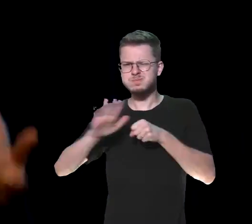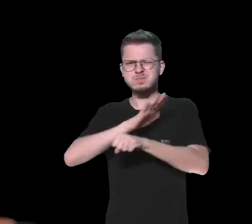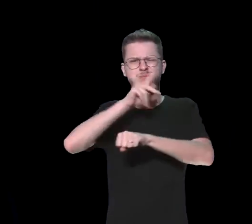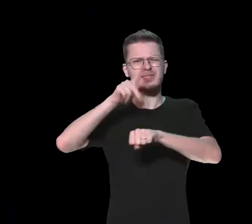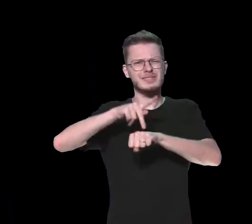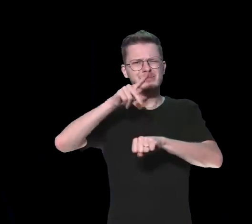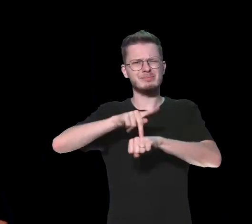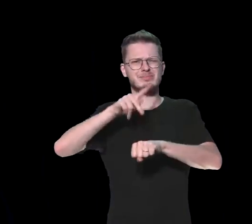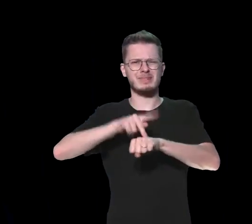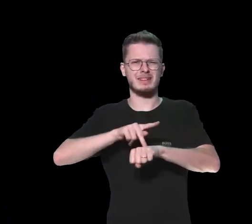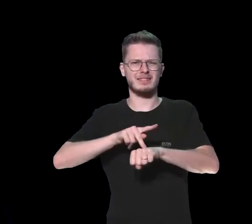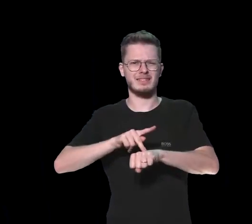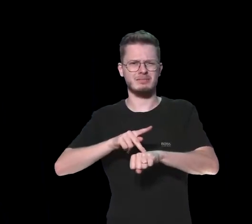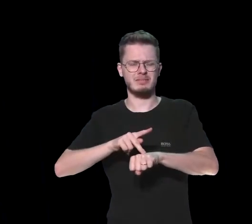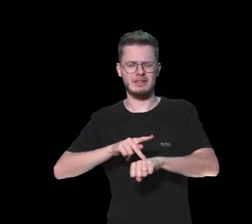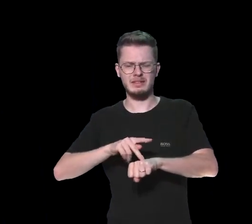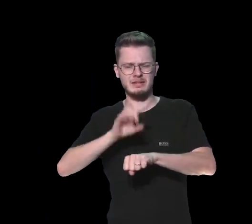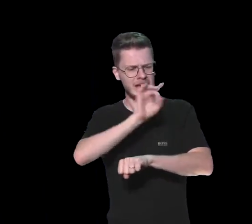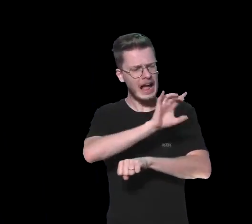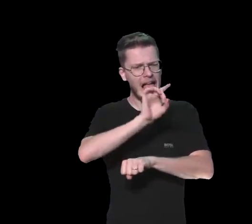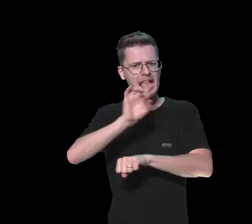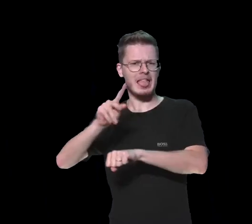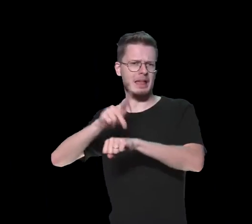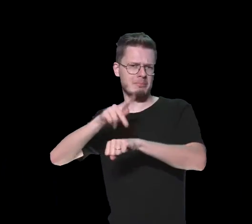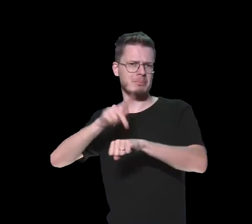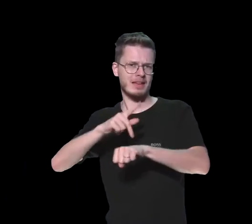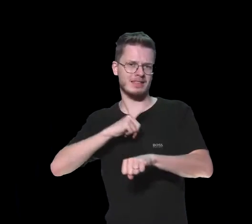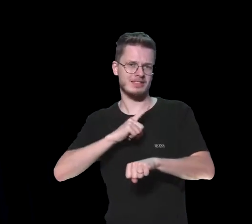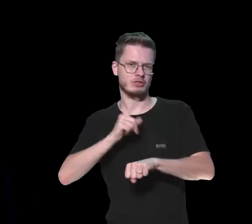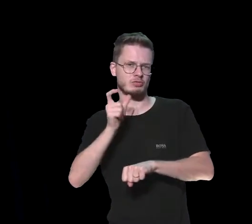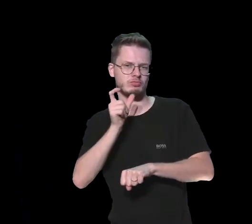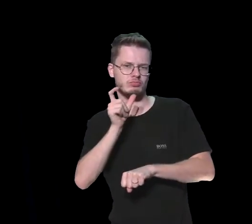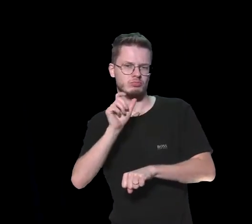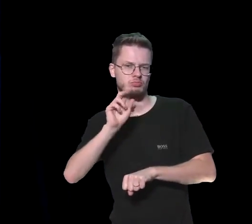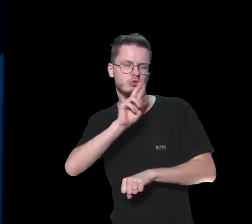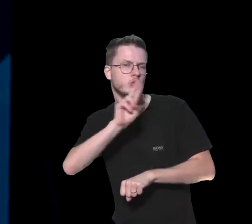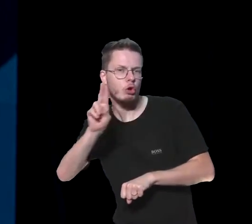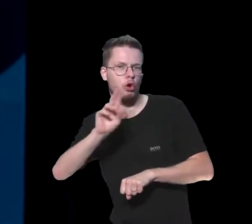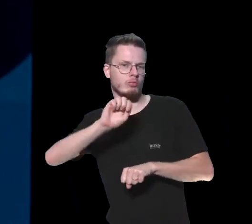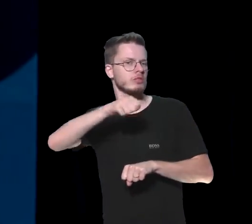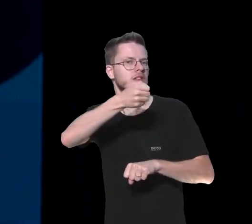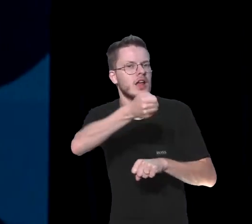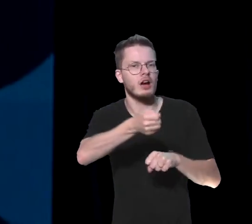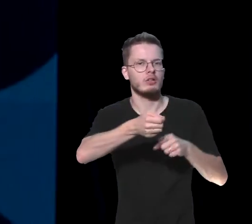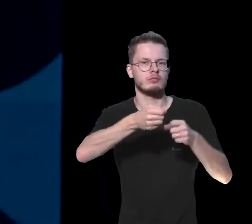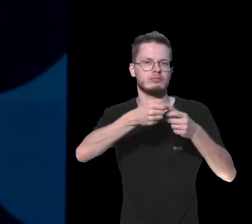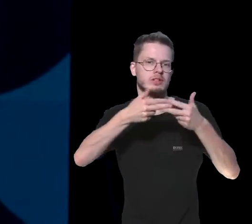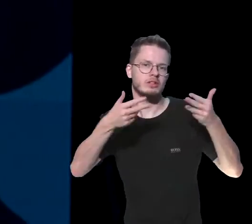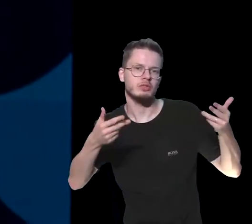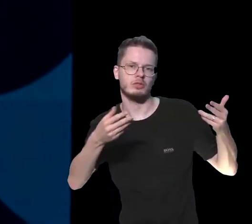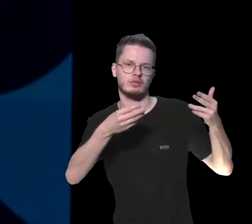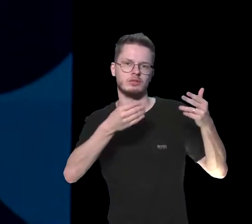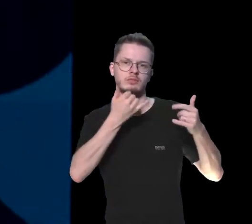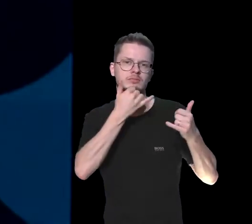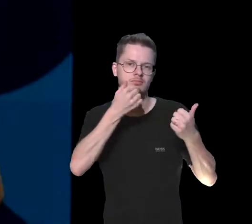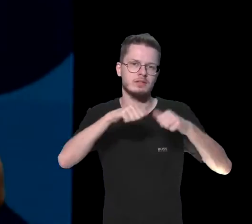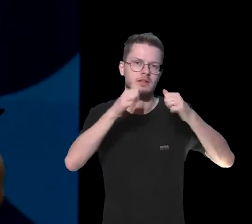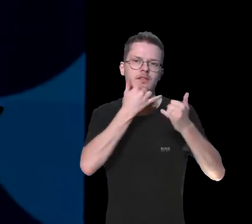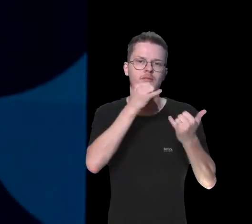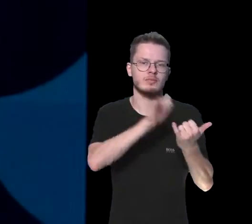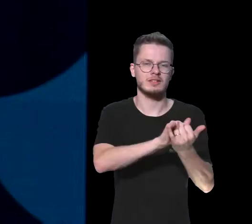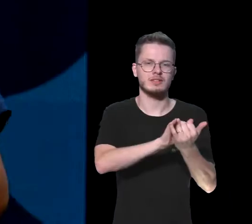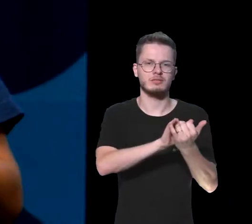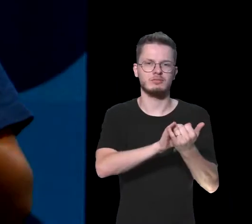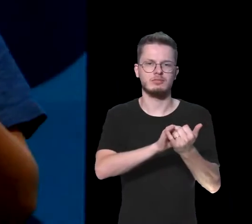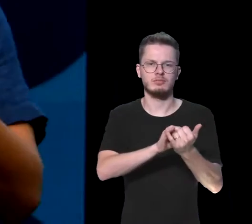tirava o fardo e deixava lá na frente. E eu consegui perceber naquele culto as pedras, as raízes,